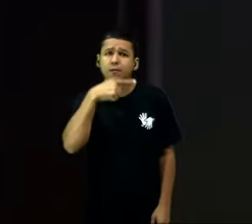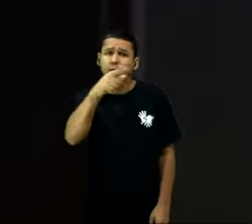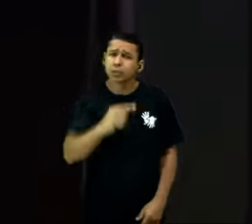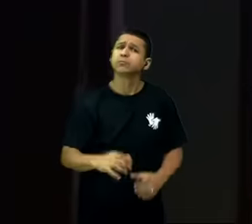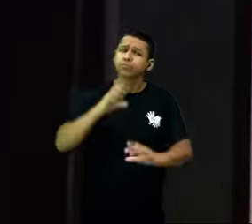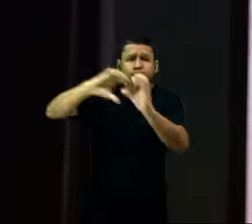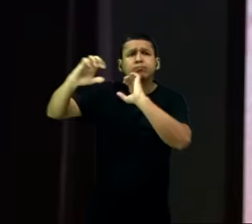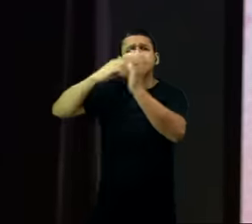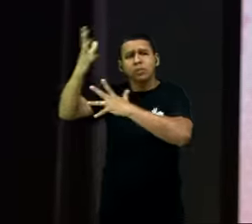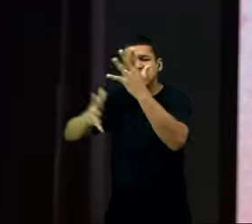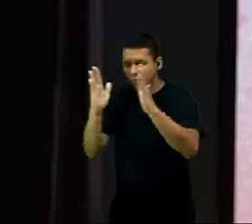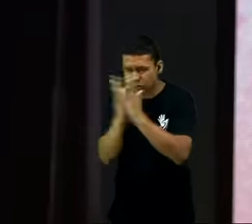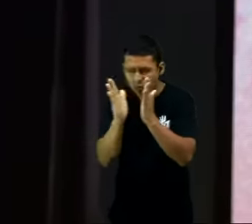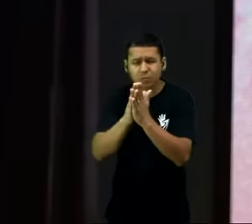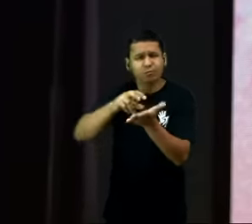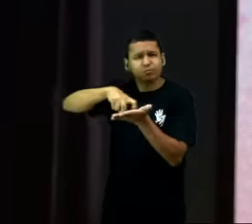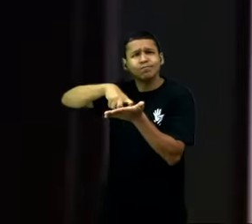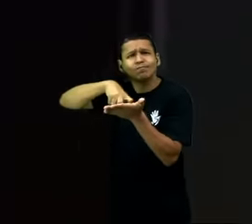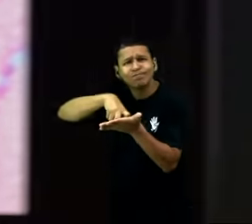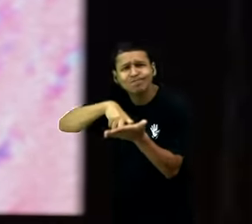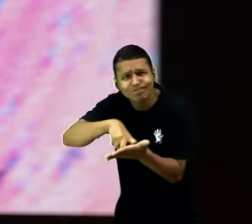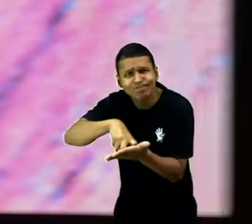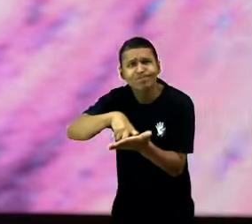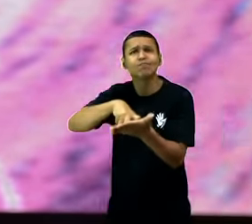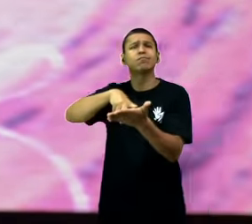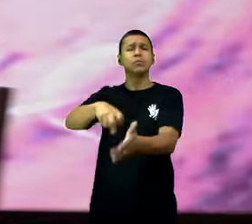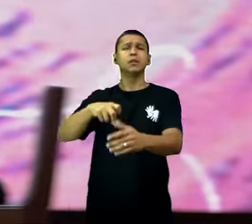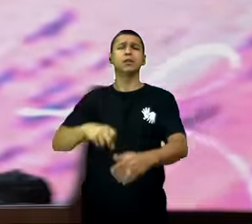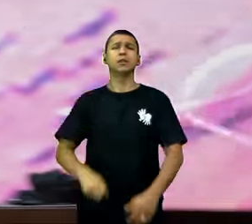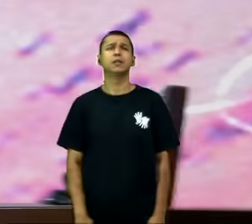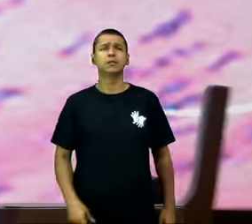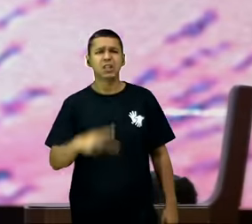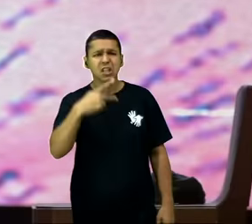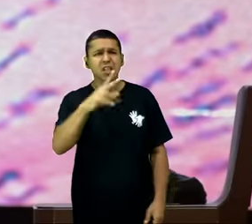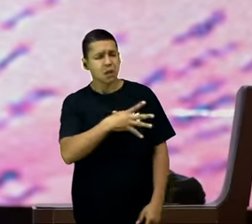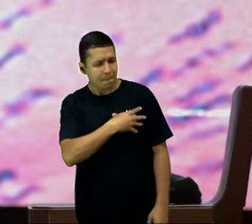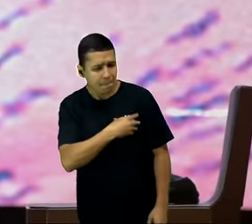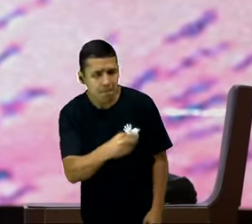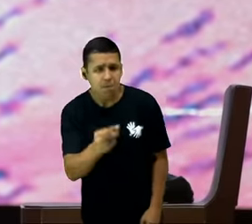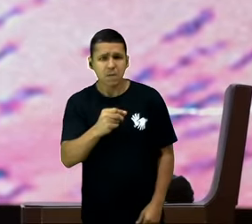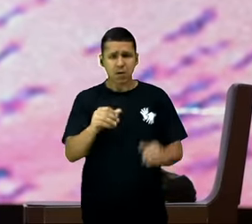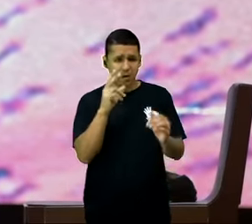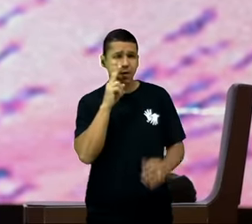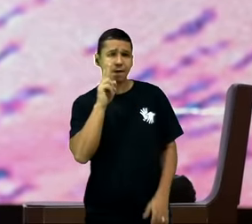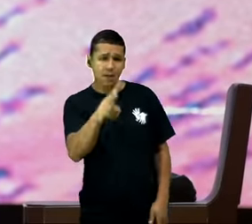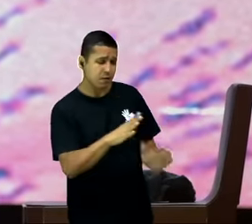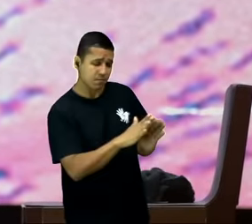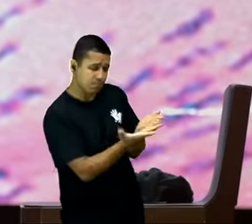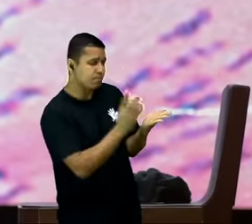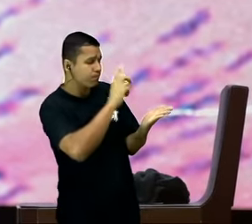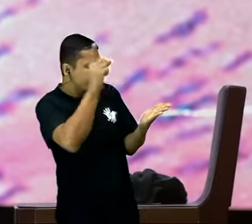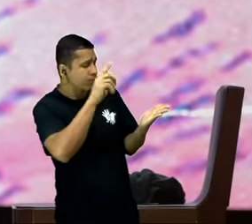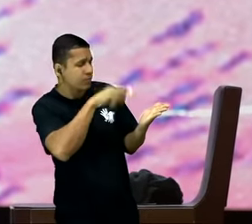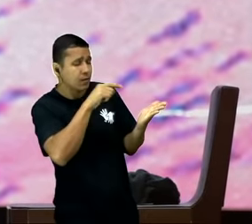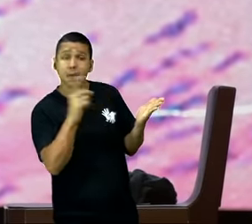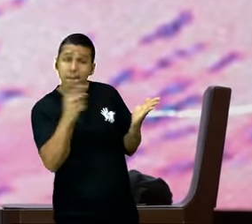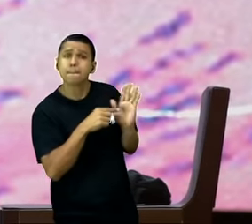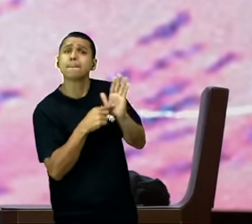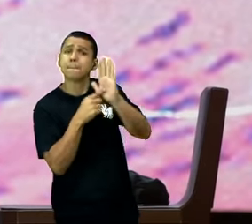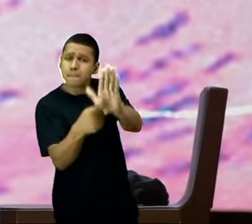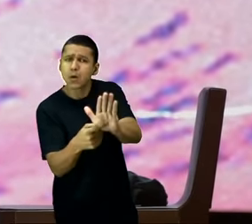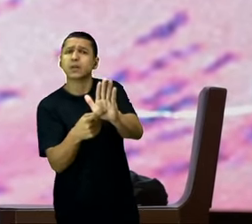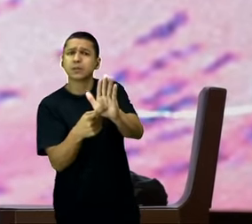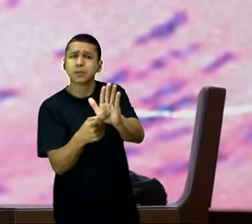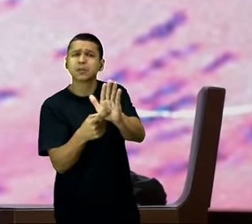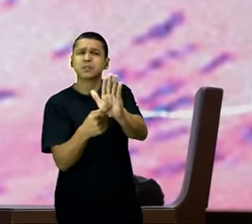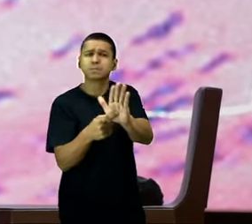orando. Teus filhos têm que ver você de joelho orando. Quem está ouvindo o que eu estou pregando aqui? Teu filho tem que ver você lendo a Bíblia. Mostra para ele. É melhor ele